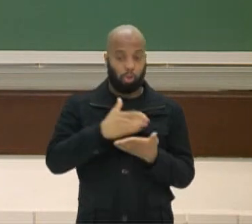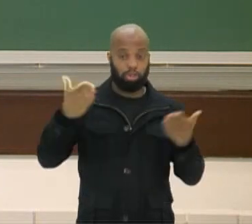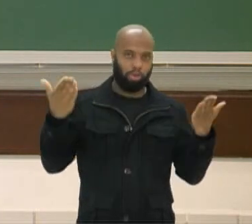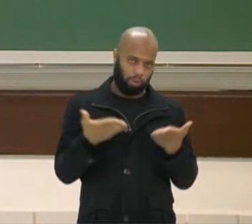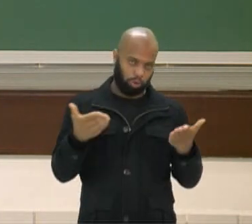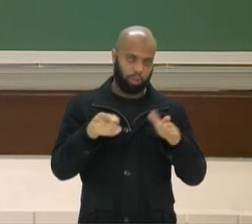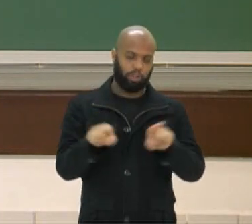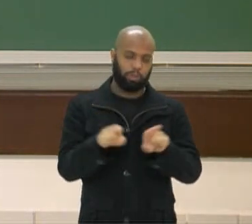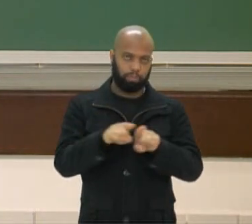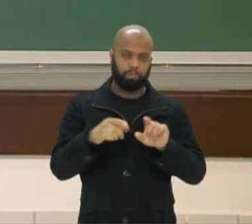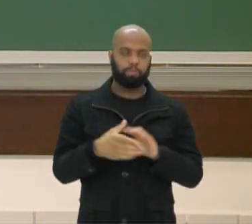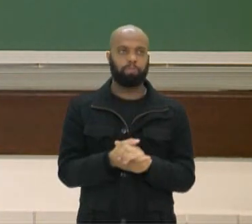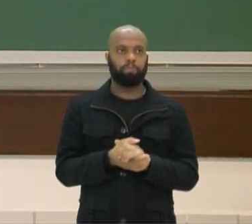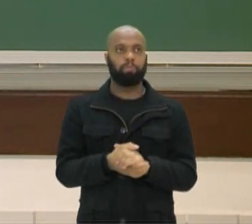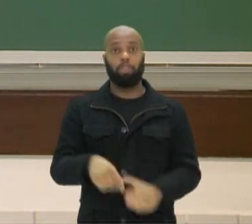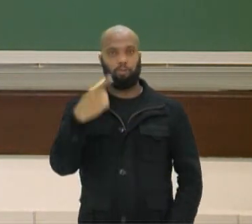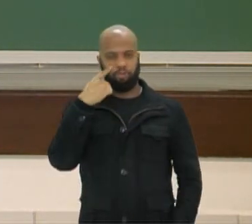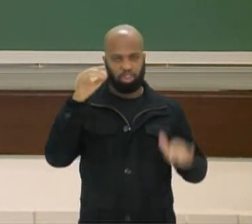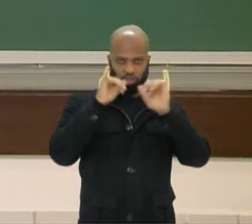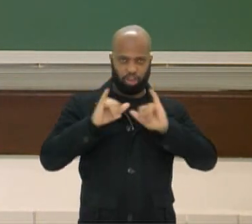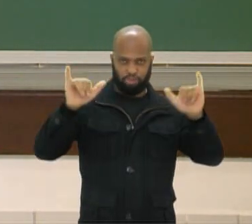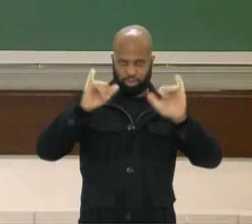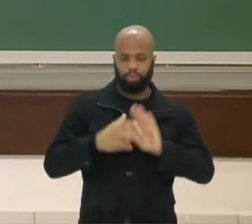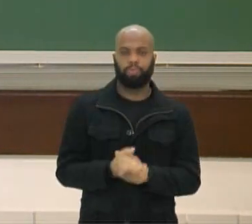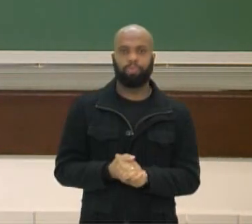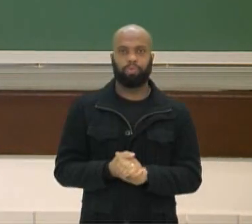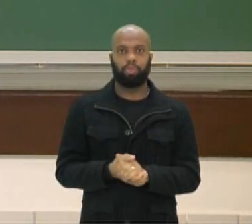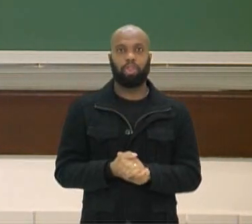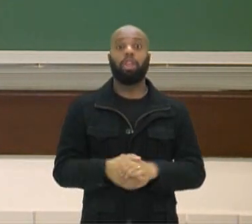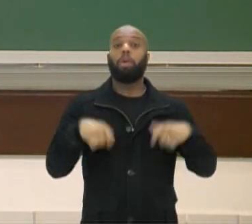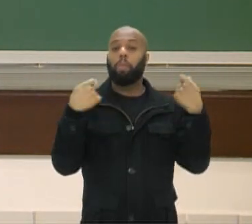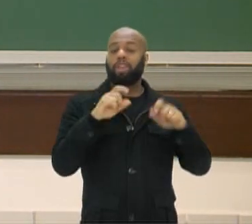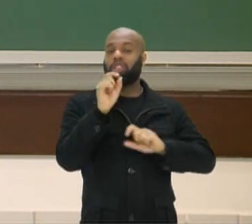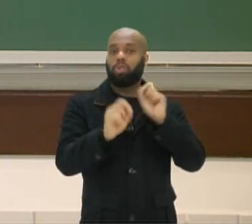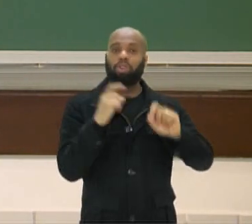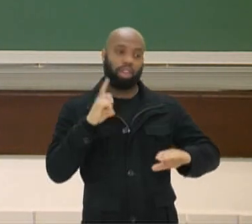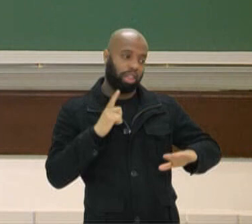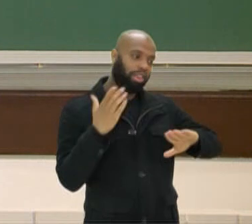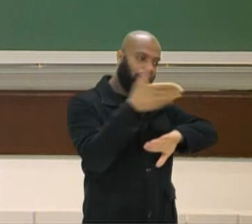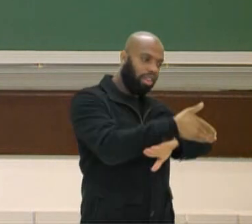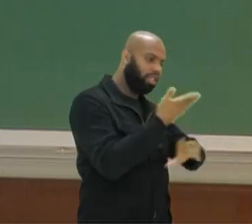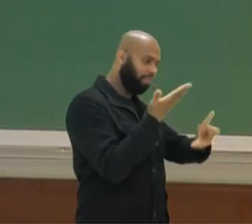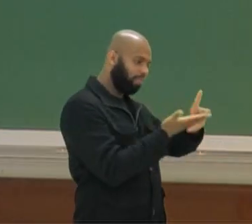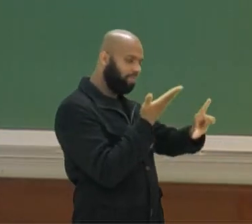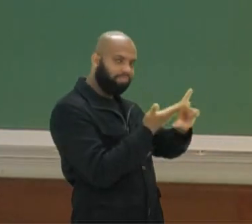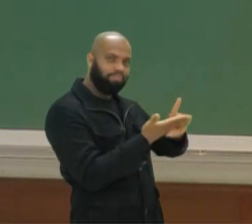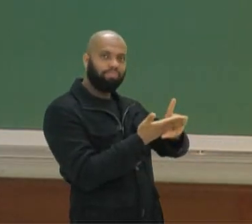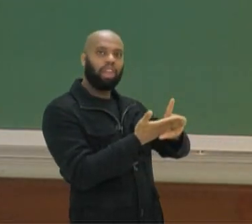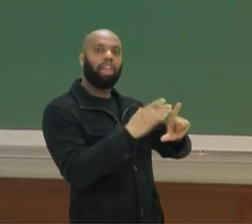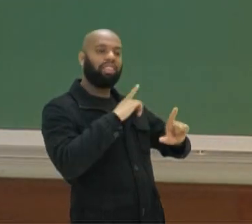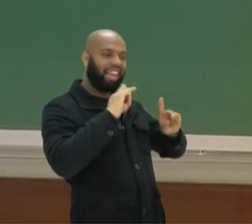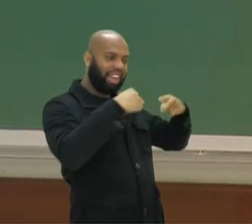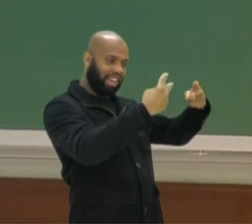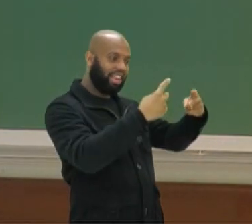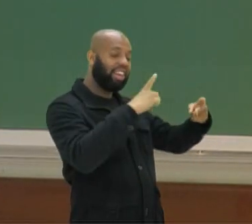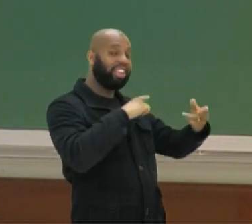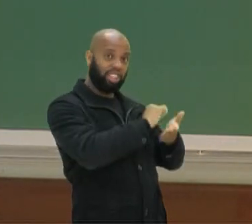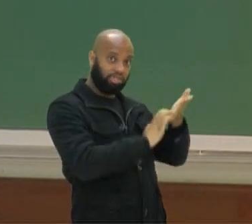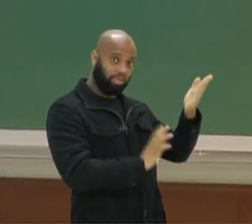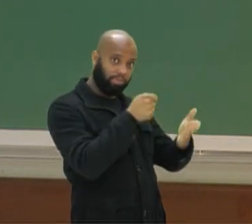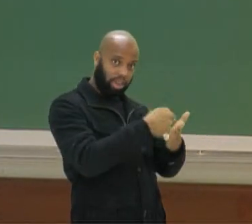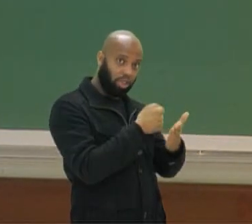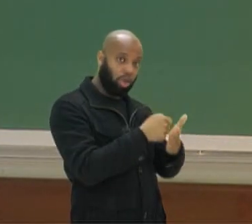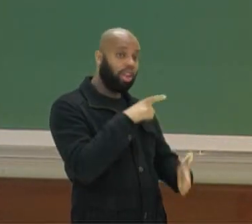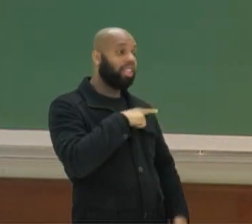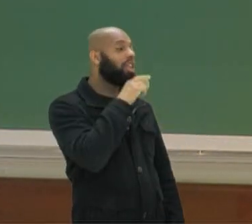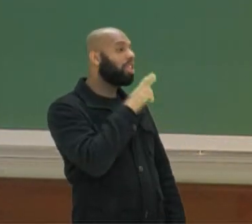hoje, tá bom? Então olha aqui, ó. Não esqueçam, pessoal, de entrar lá na plataforma, lá no Classroom e fazer a atividade